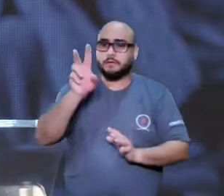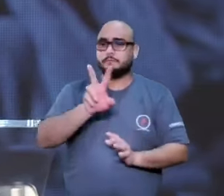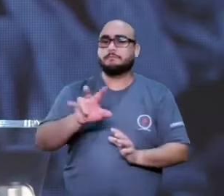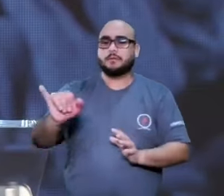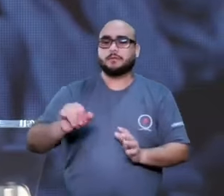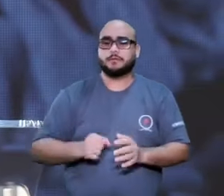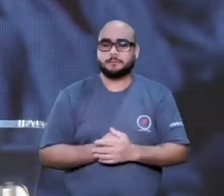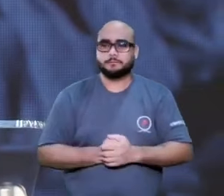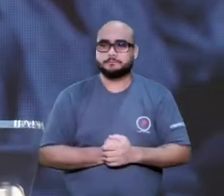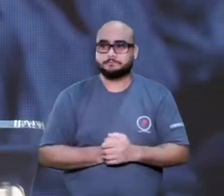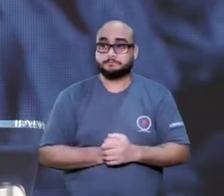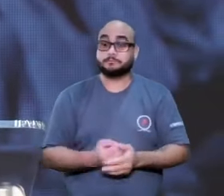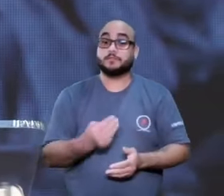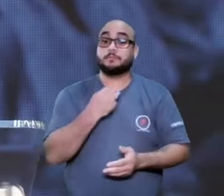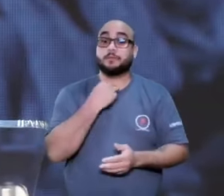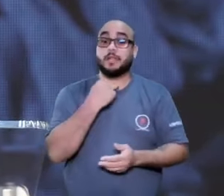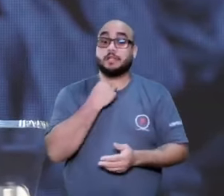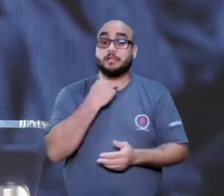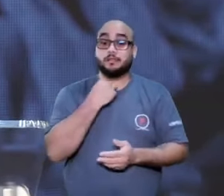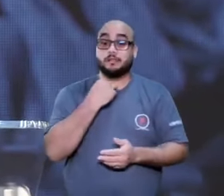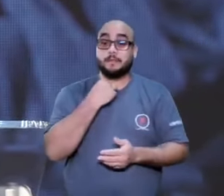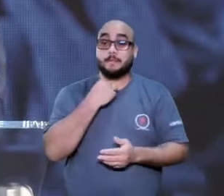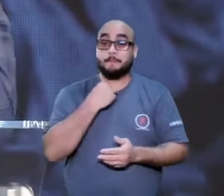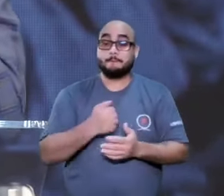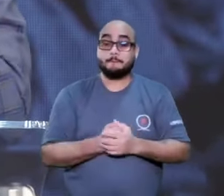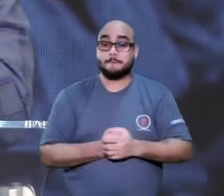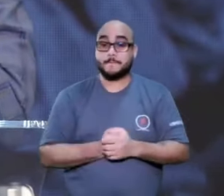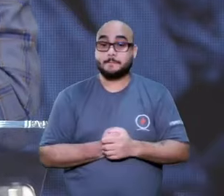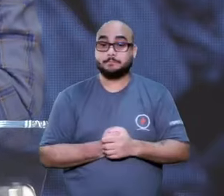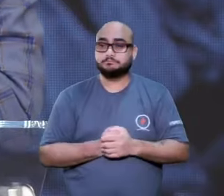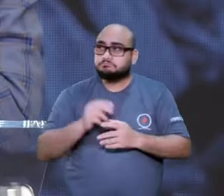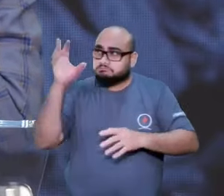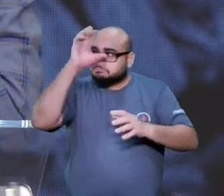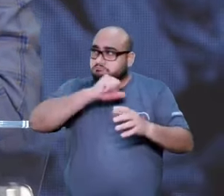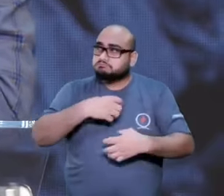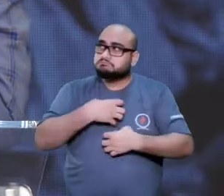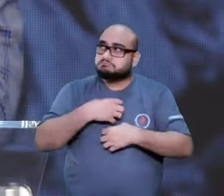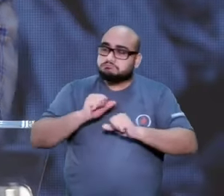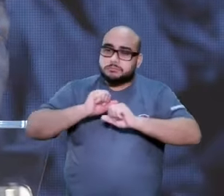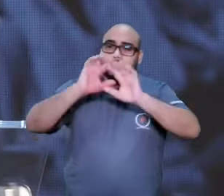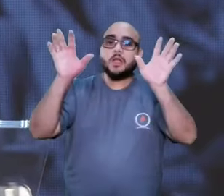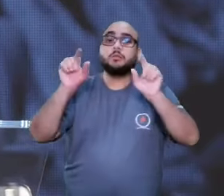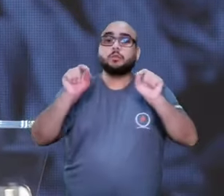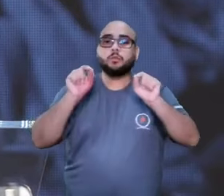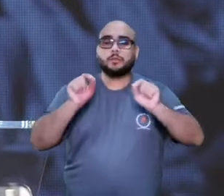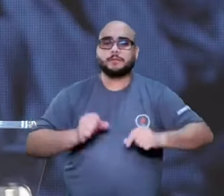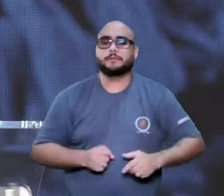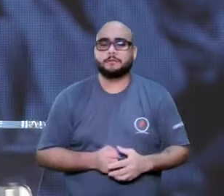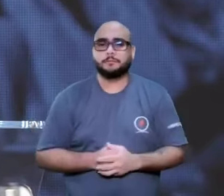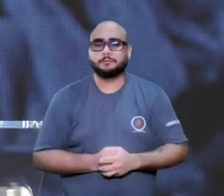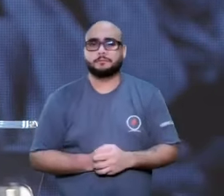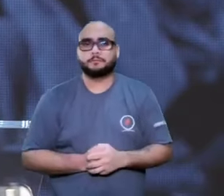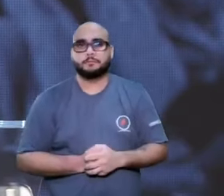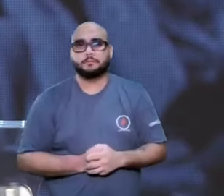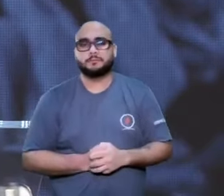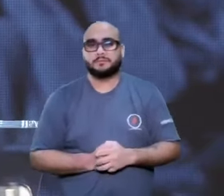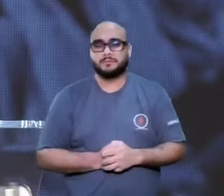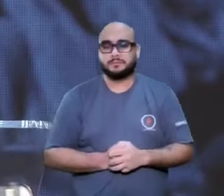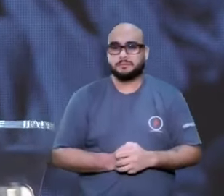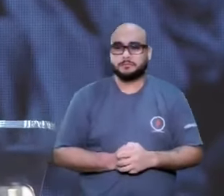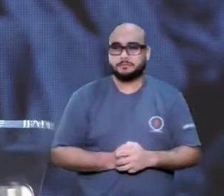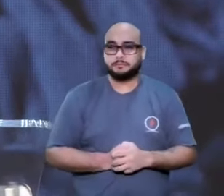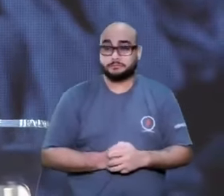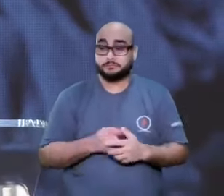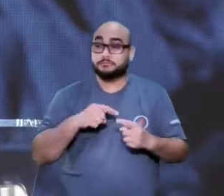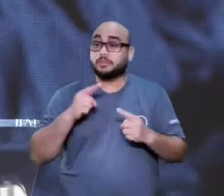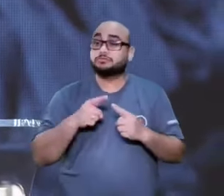Marta é possível extrairmos daqui uma lição e a primeira lição que é possível extrairmos daqui é